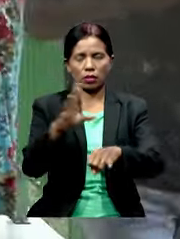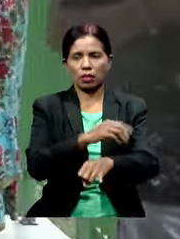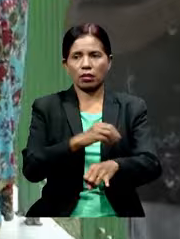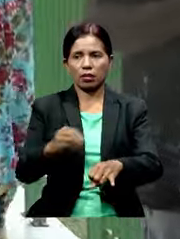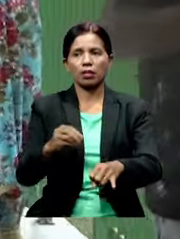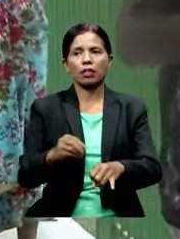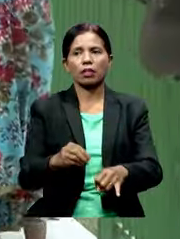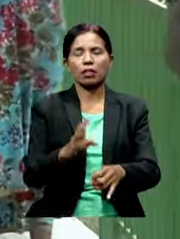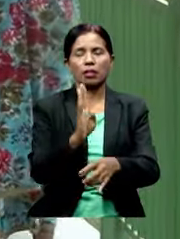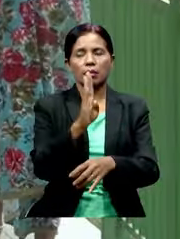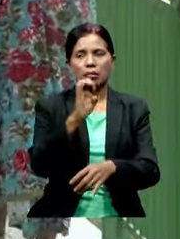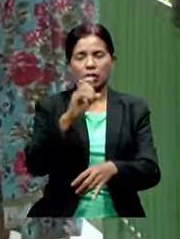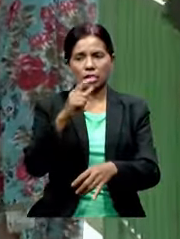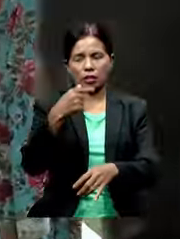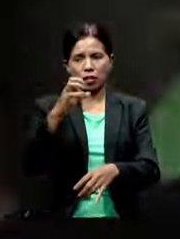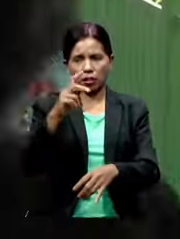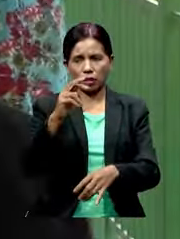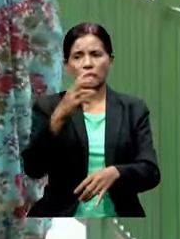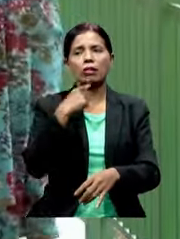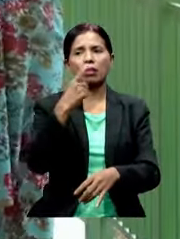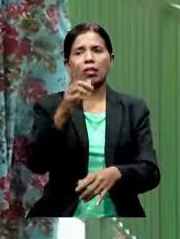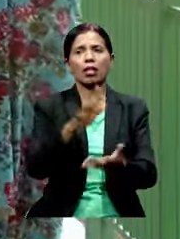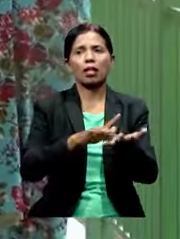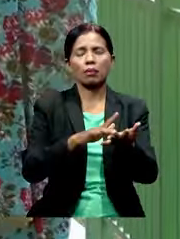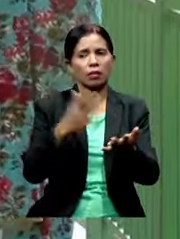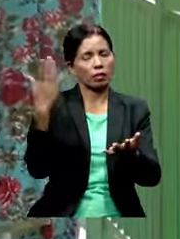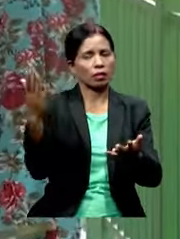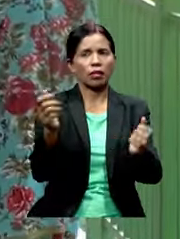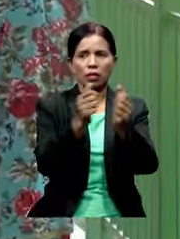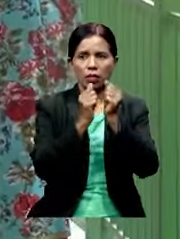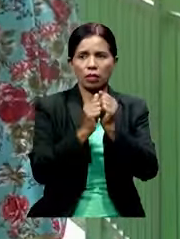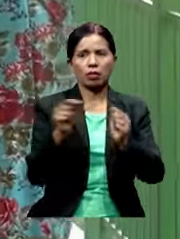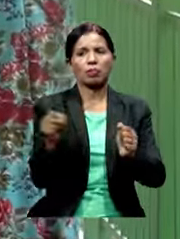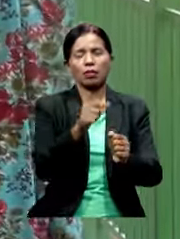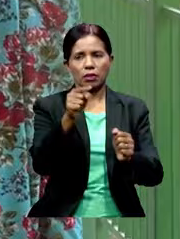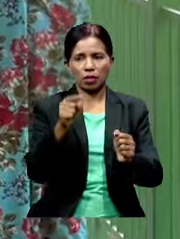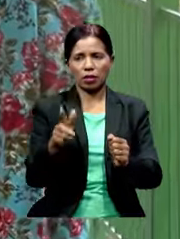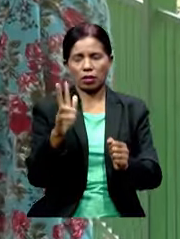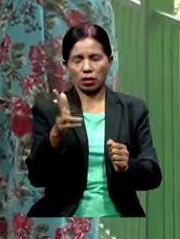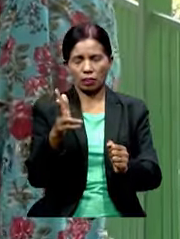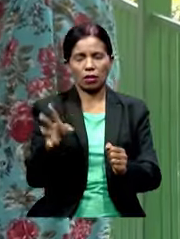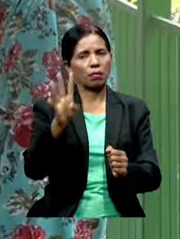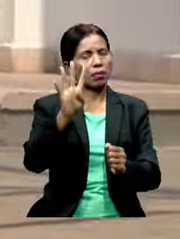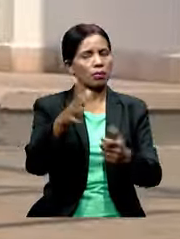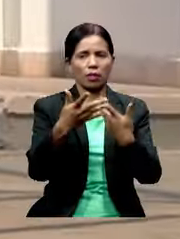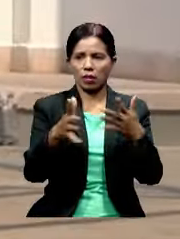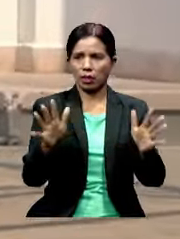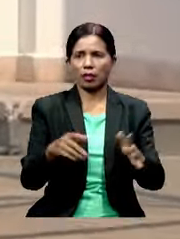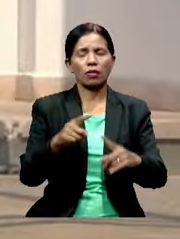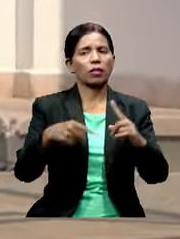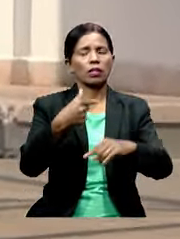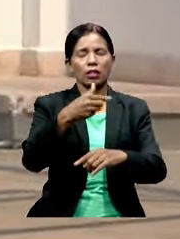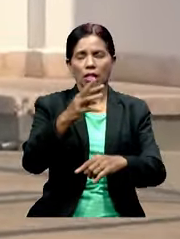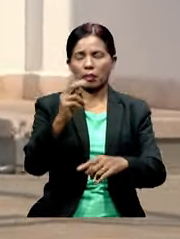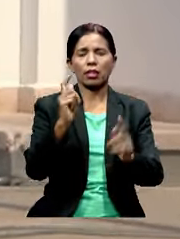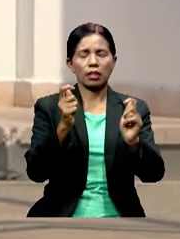Médico, Brizido Simeão Dias Hateten, ai moro ki armazen hamutuk porcento tornu resin hat makmamuk. Bem, hira ziemene